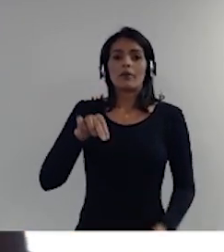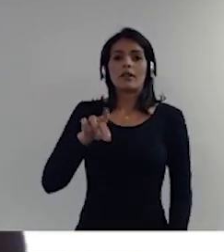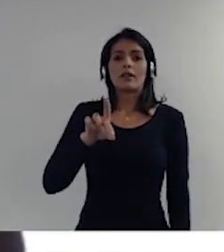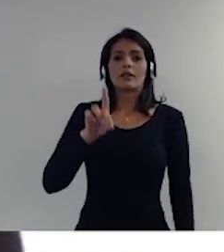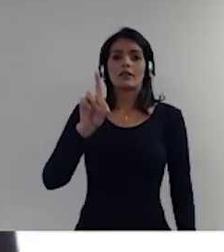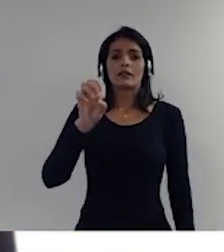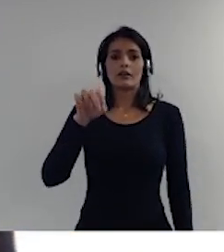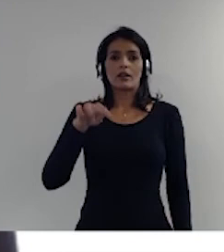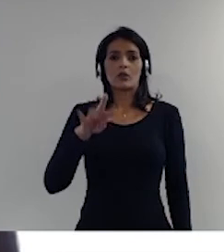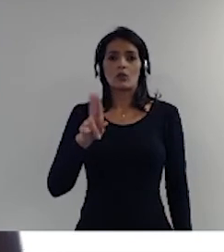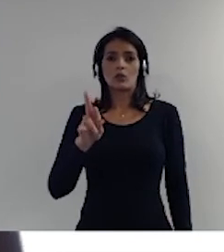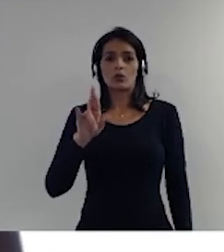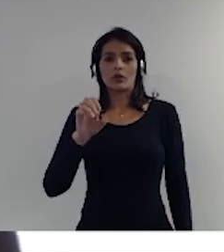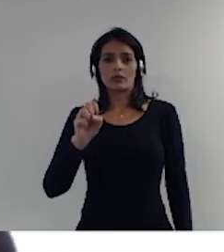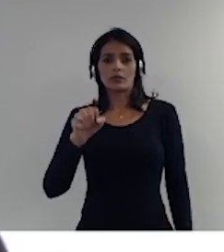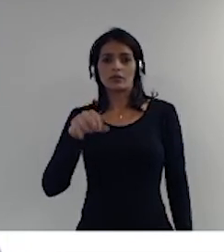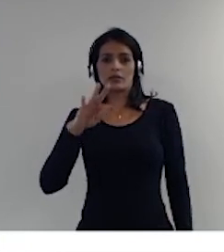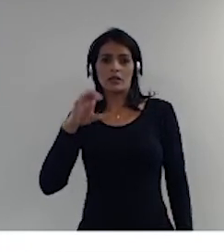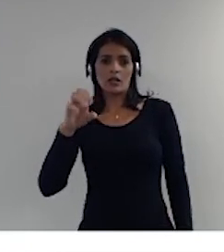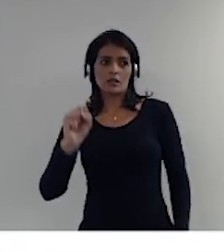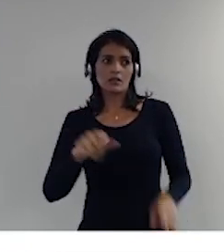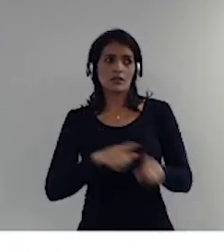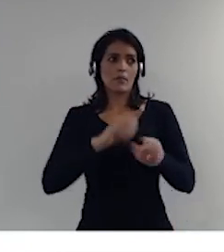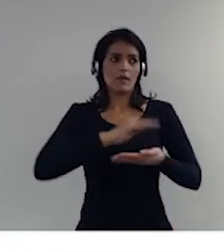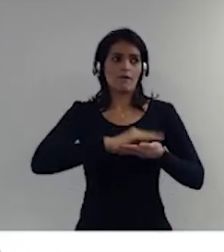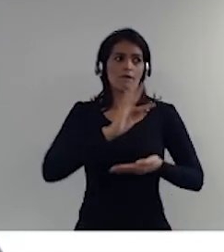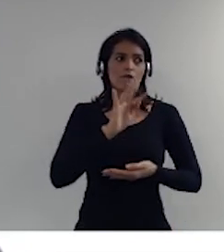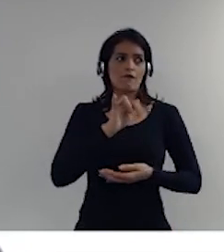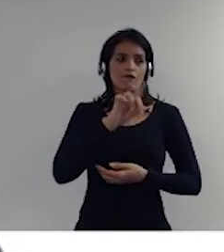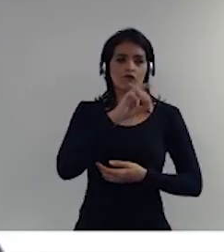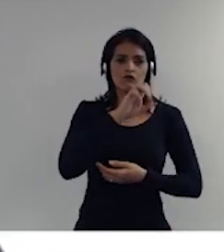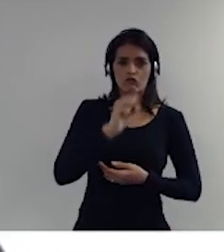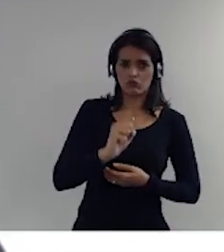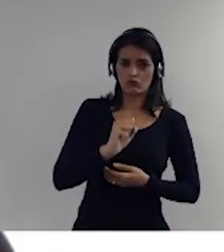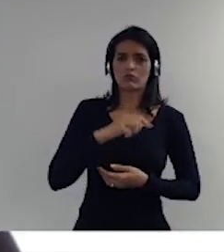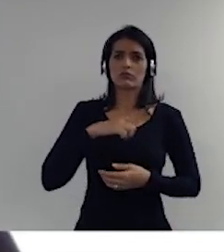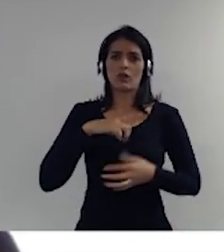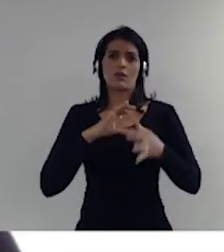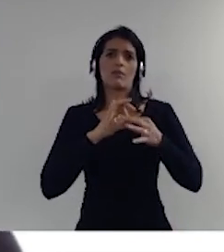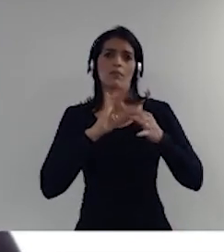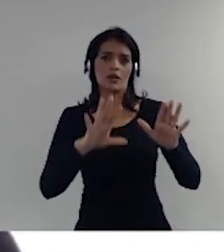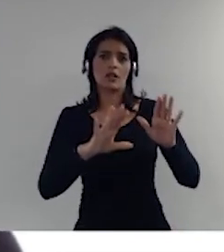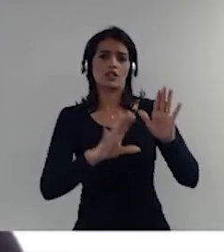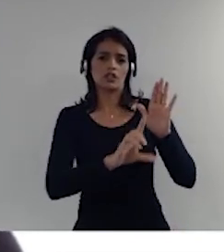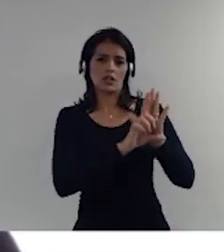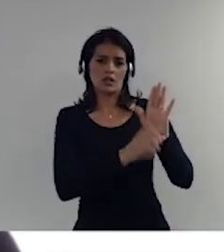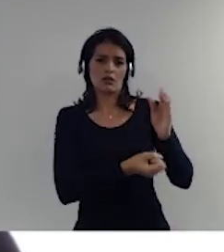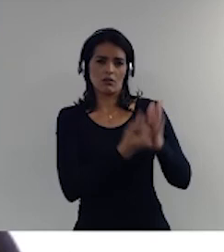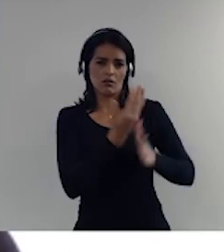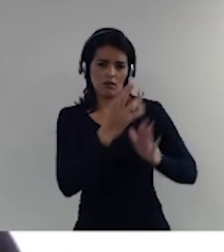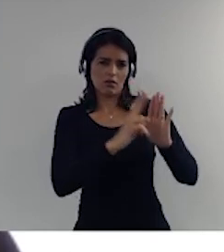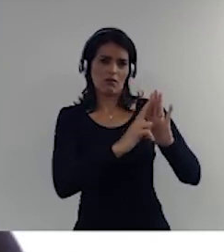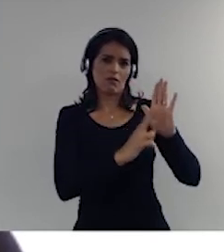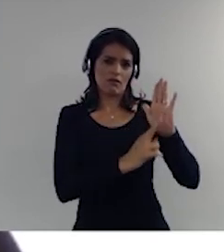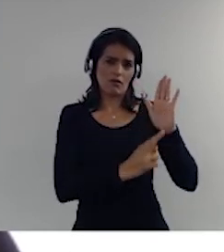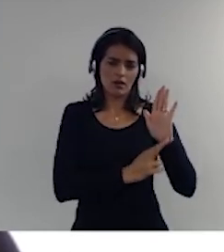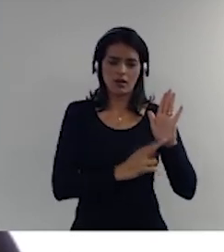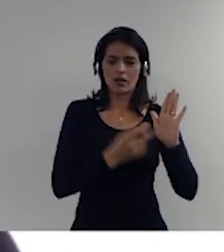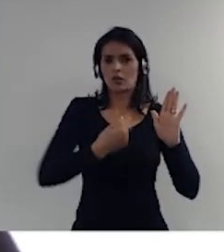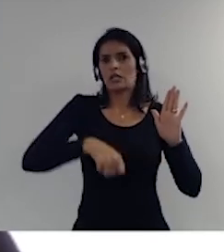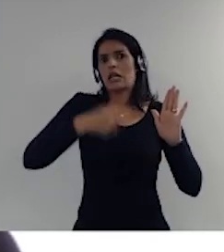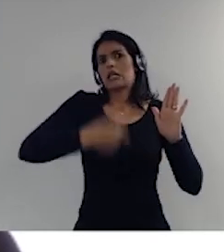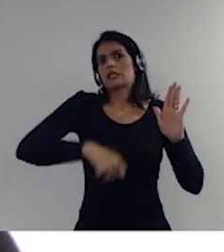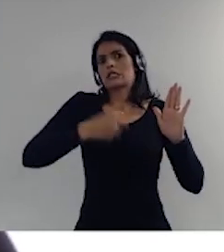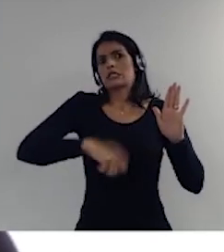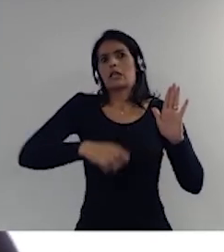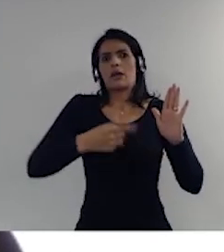assembleias de fundo. Nós já temos mais liberdade para regular, né? Não existe essa necessidade tão grande